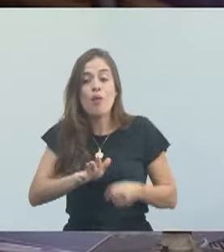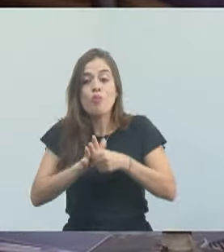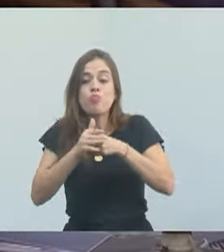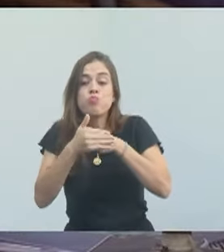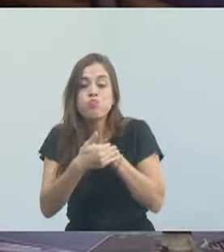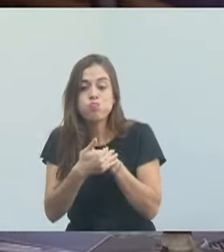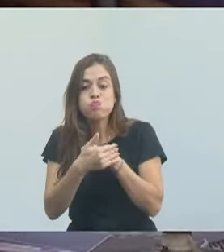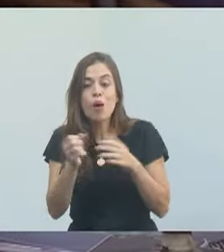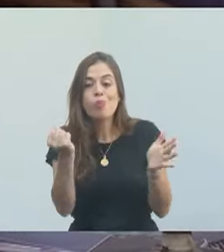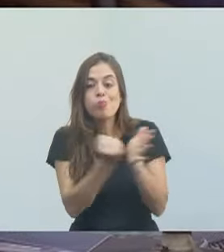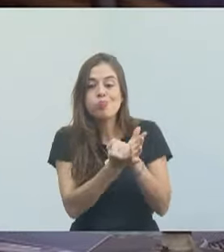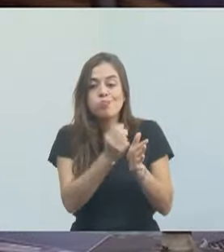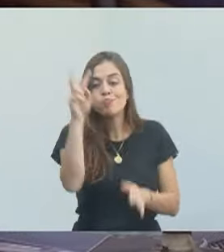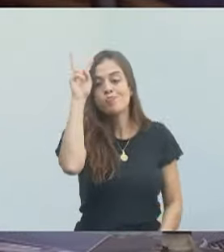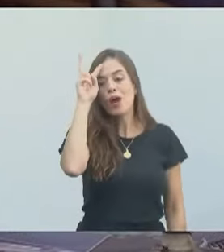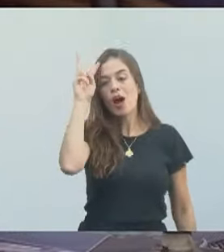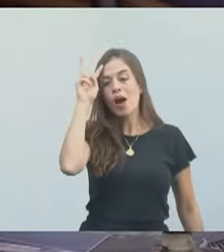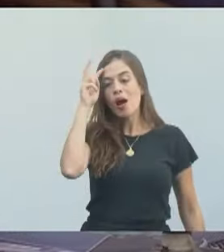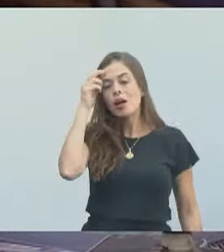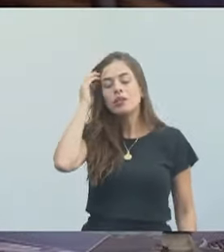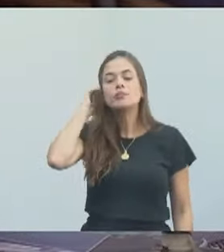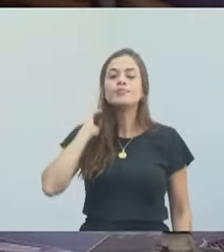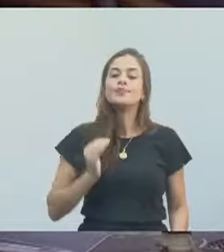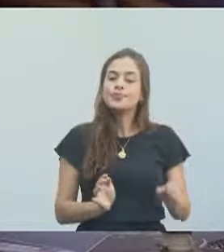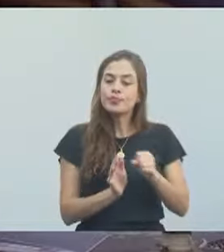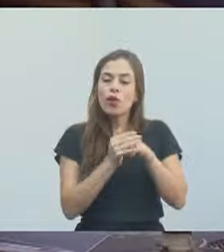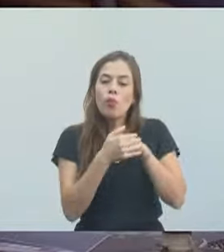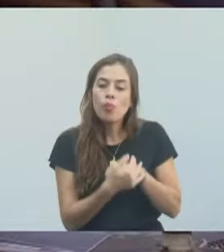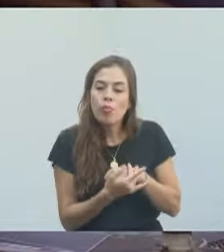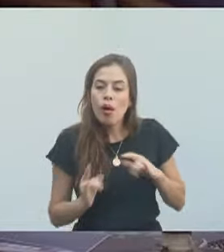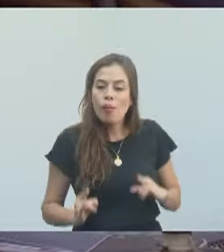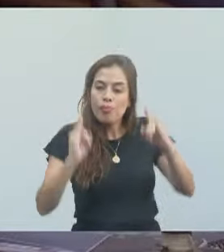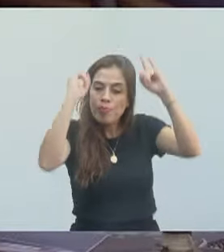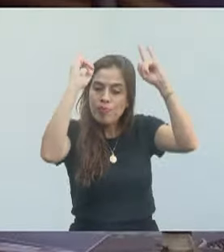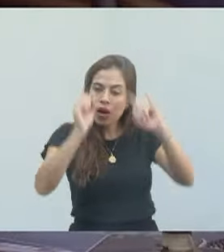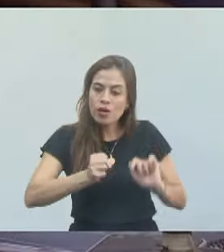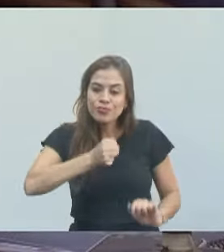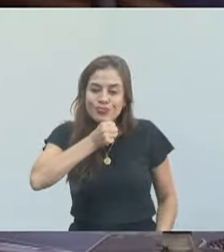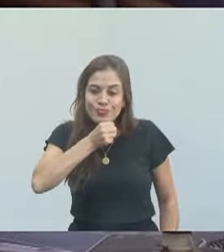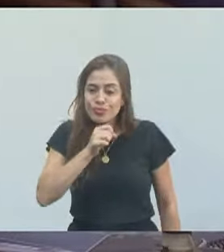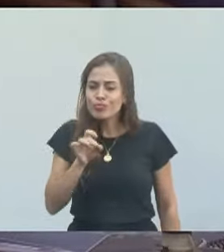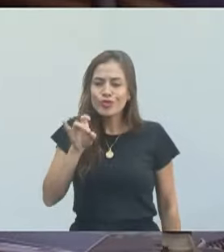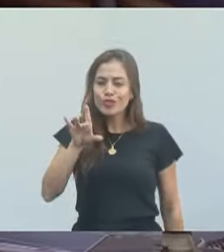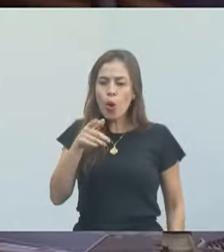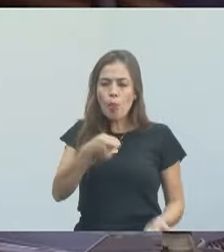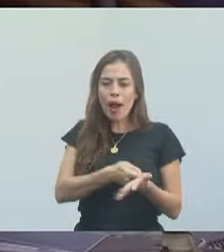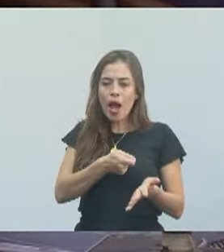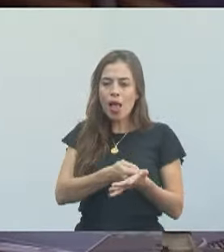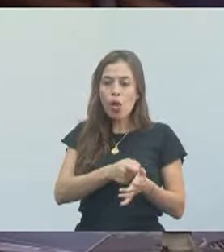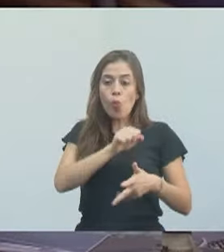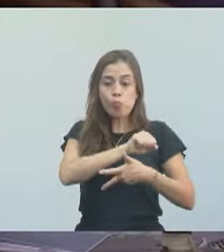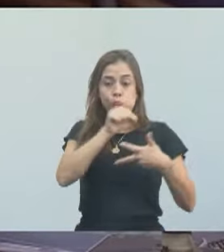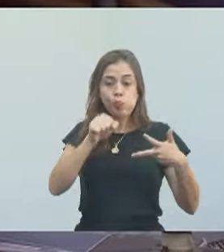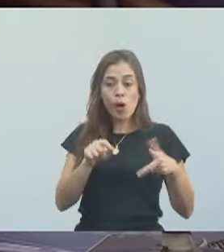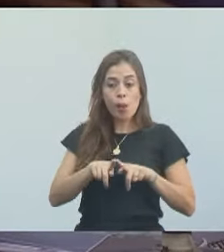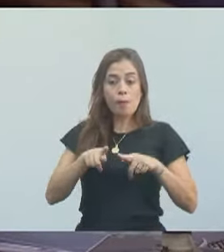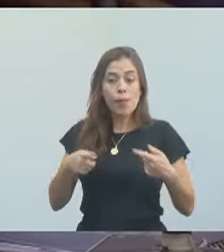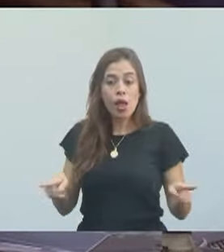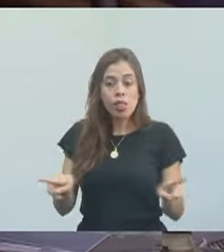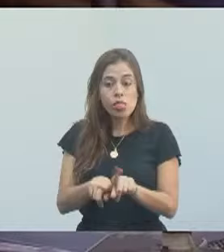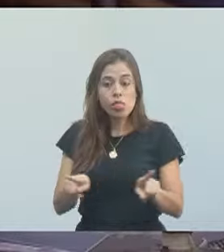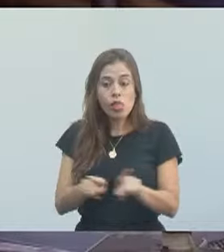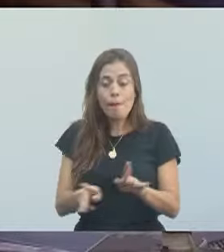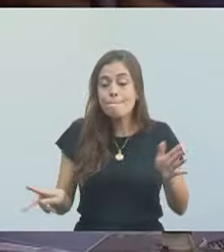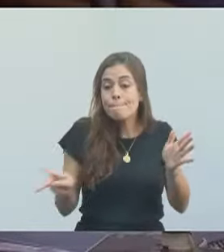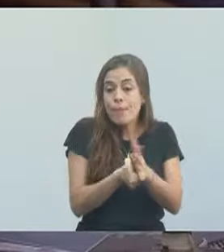conservar o patrimônio histórico, conservar os prédios antigos da nossa cidade, não é só uma obrigação do poder público, é também